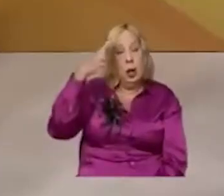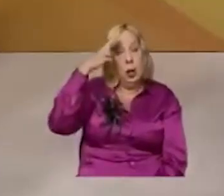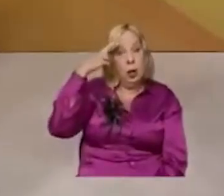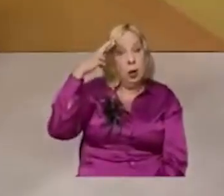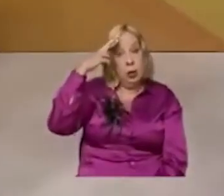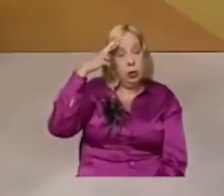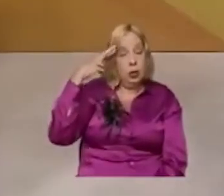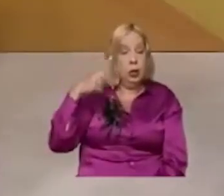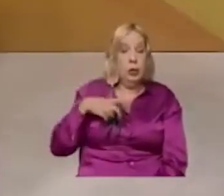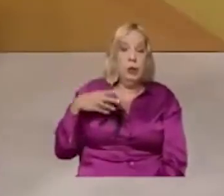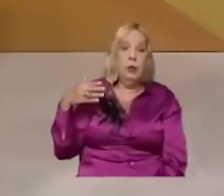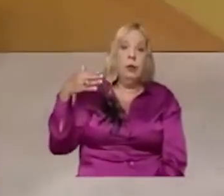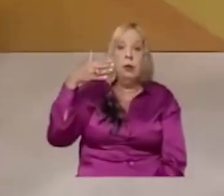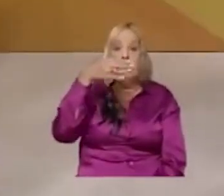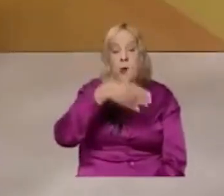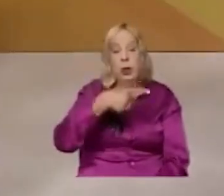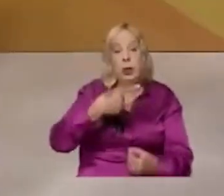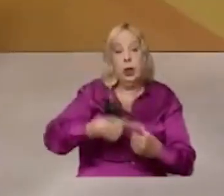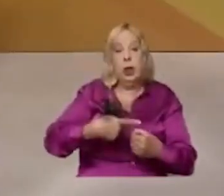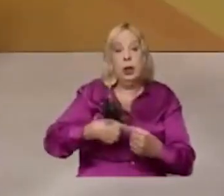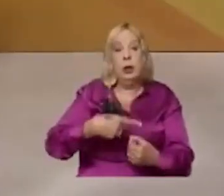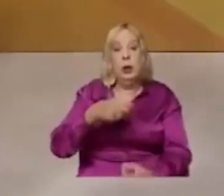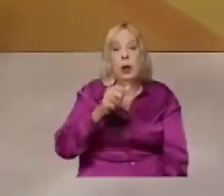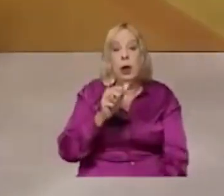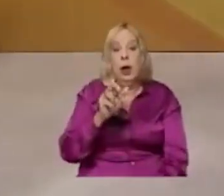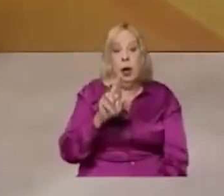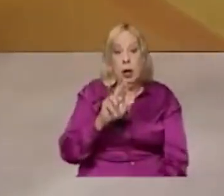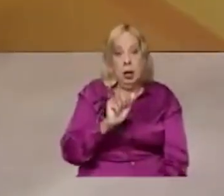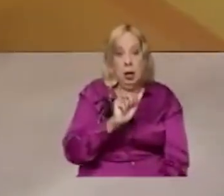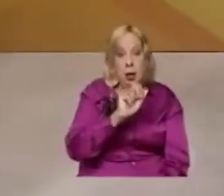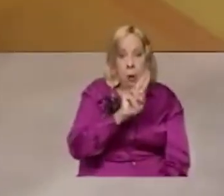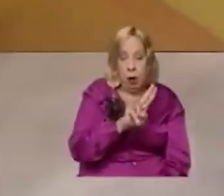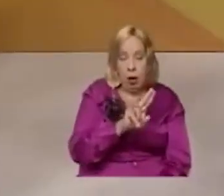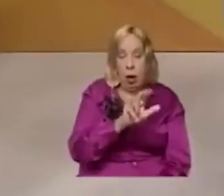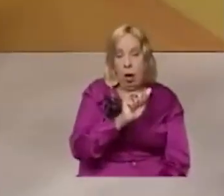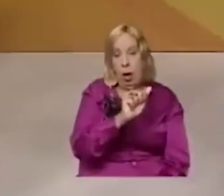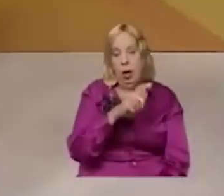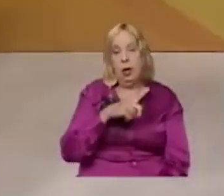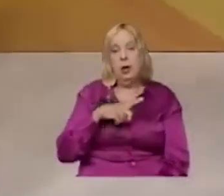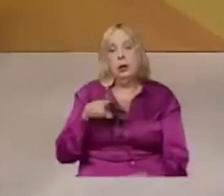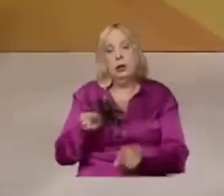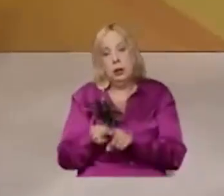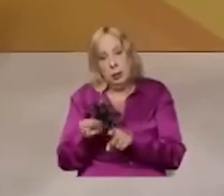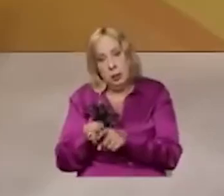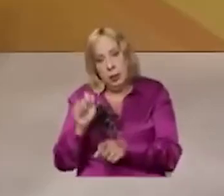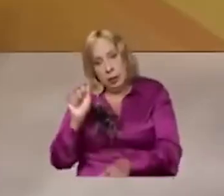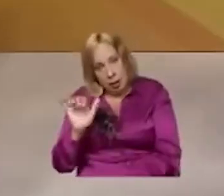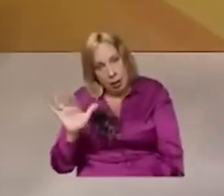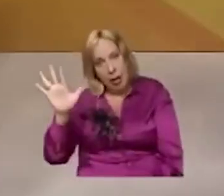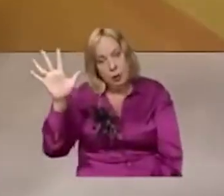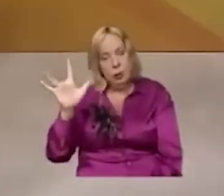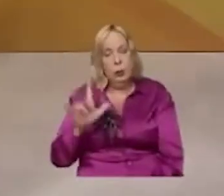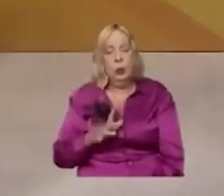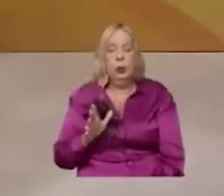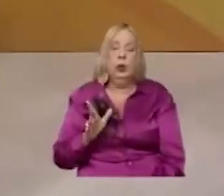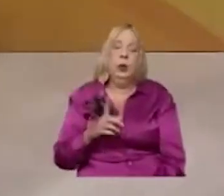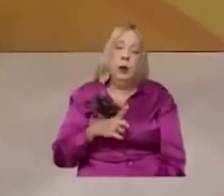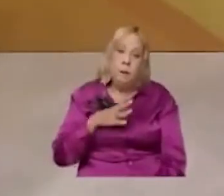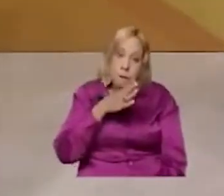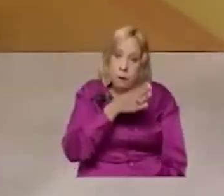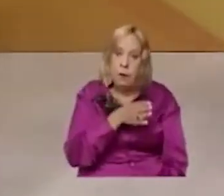os municípios de Arauá e Lagarto para dar aquela notícia. Sabe, o cara da boa notícia é ele. E ele